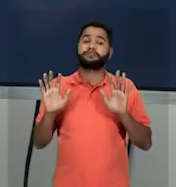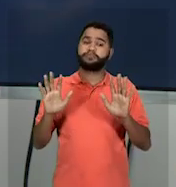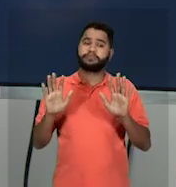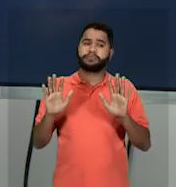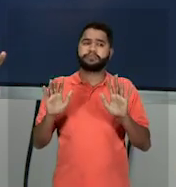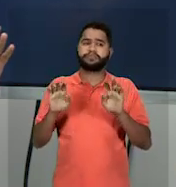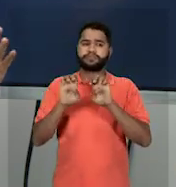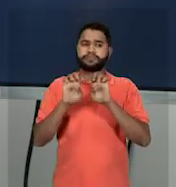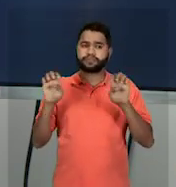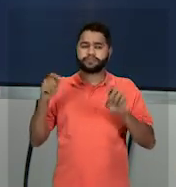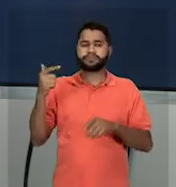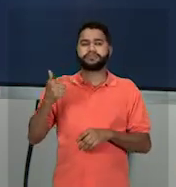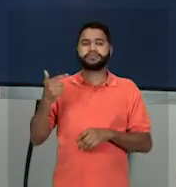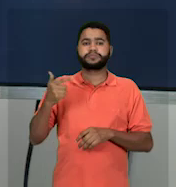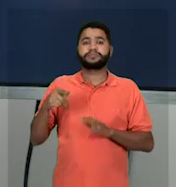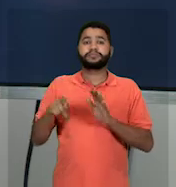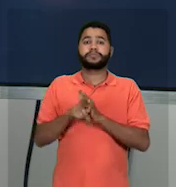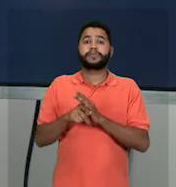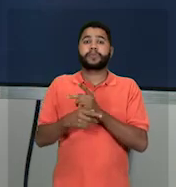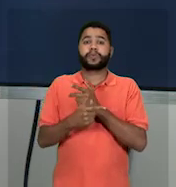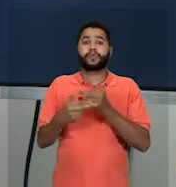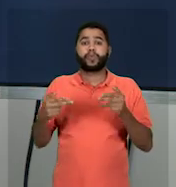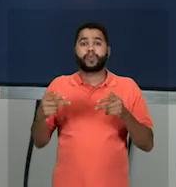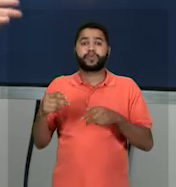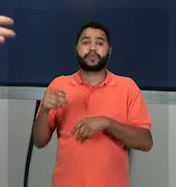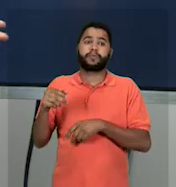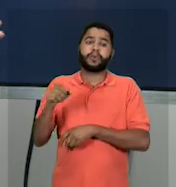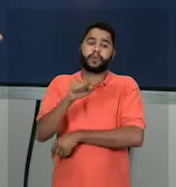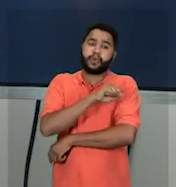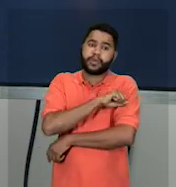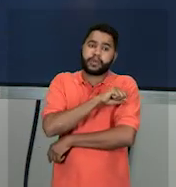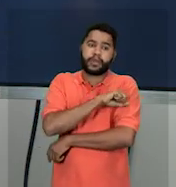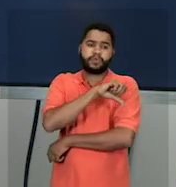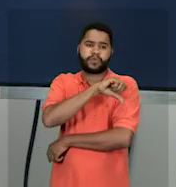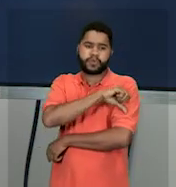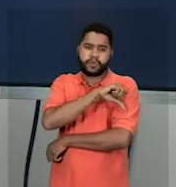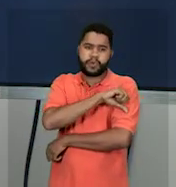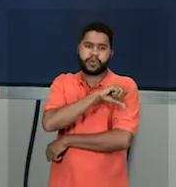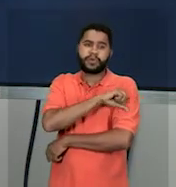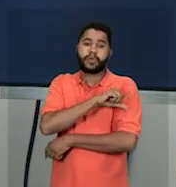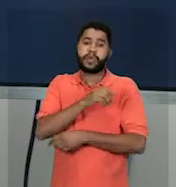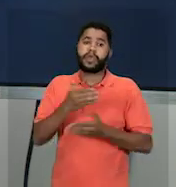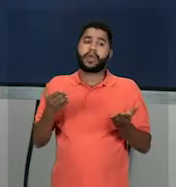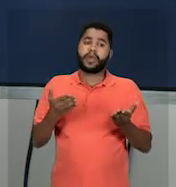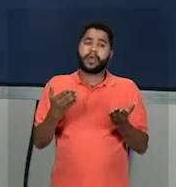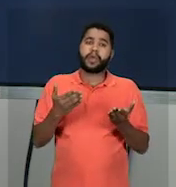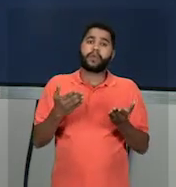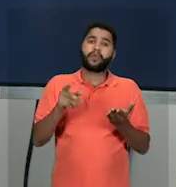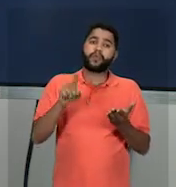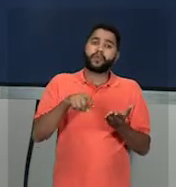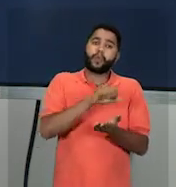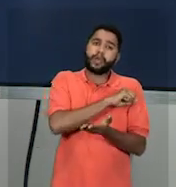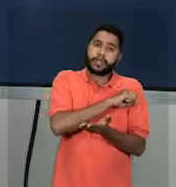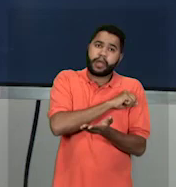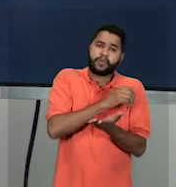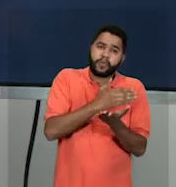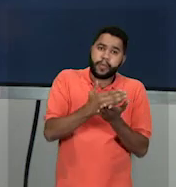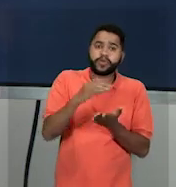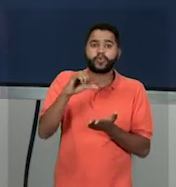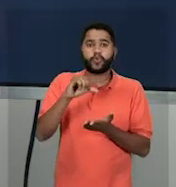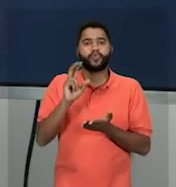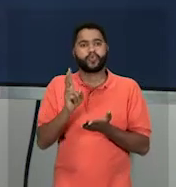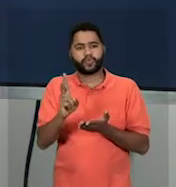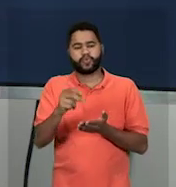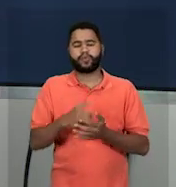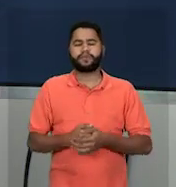equação 2º grau é coisa para oitavo ano é coisa para nono ano você introduz um pouco no 8º e continua um pouco no Beleza